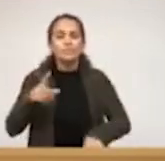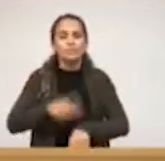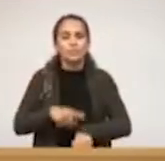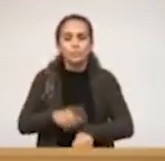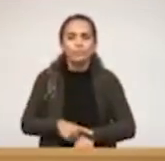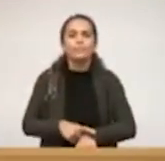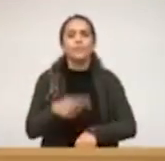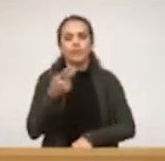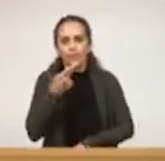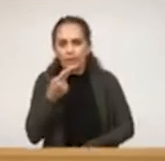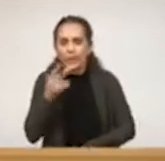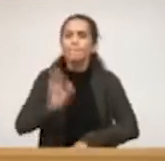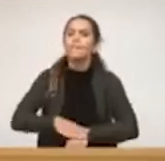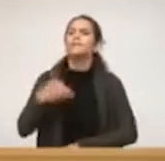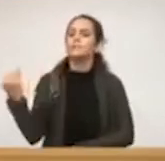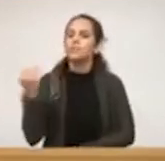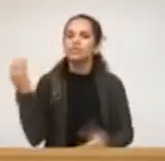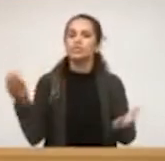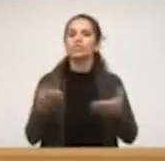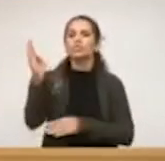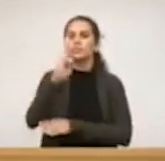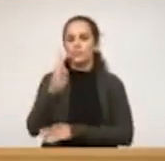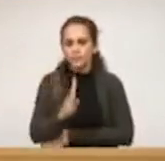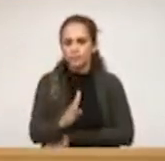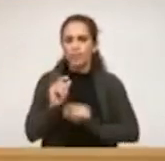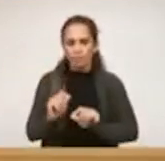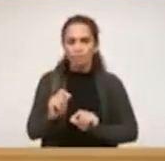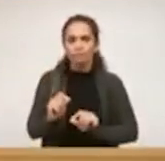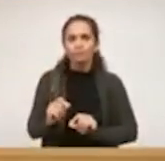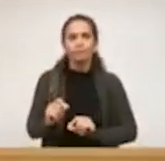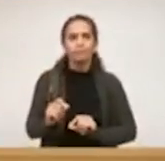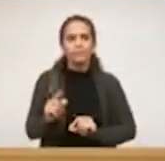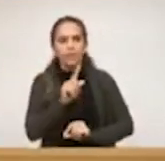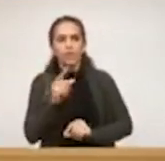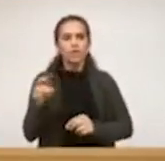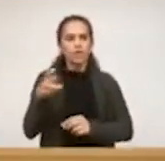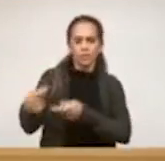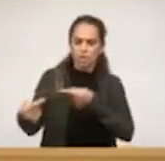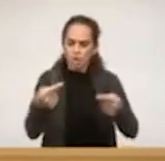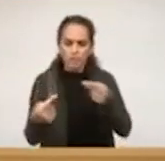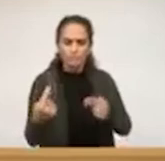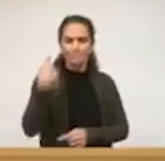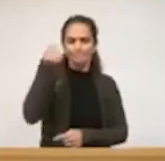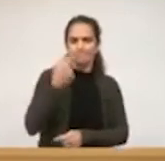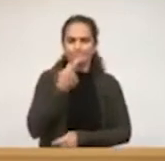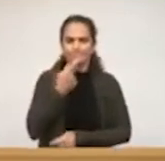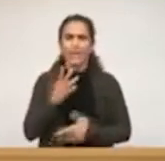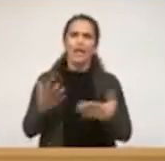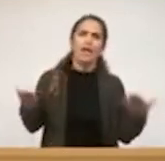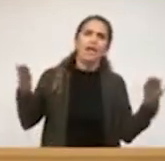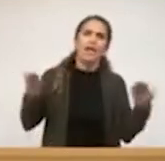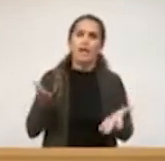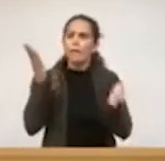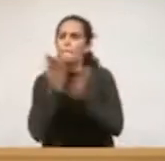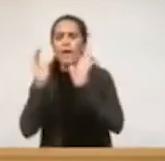momento como eu disse que a planta mais importante para o Brasil Deixa de ser uma discussão que nós tivemos agora há pouco ao